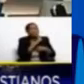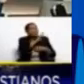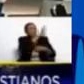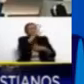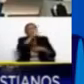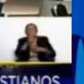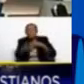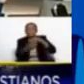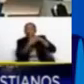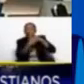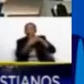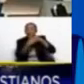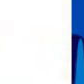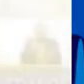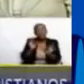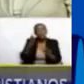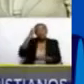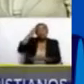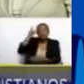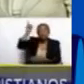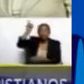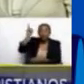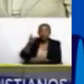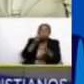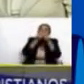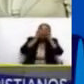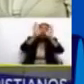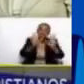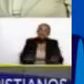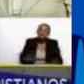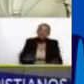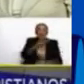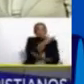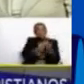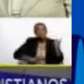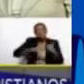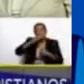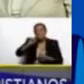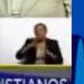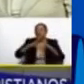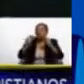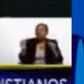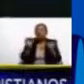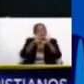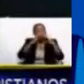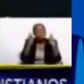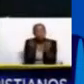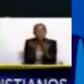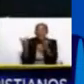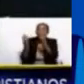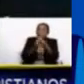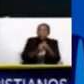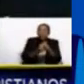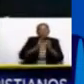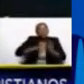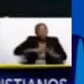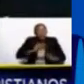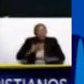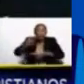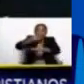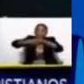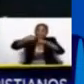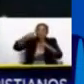né deixa muito claro o portunhol ali ô Senhor enfim Universal